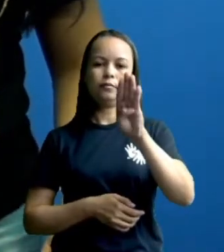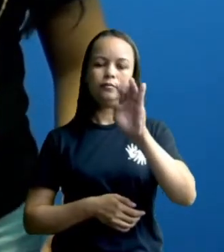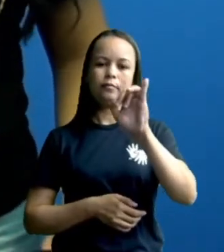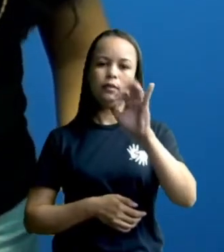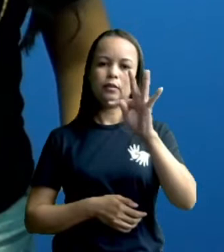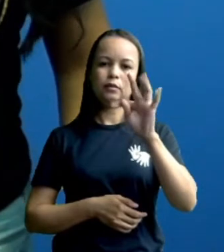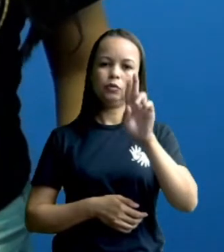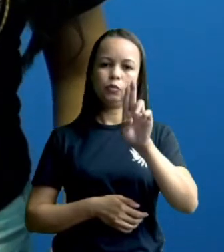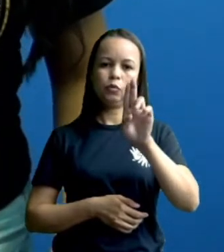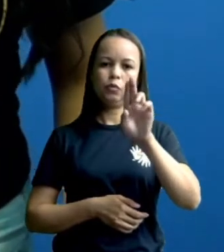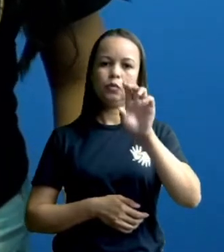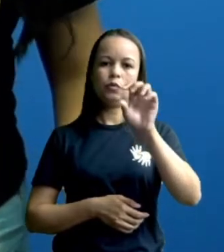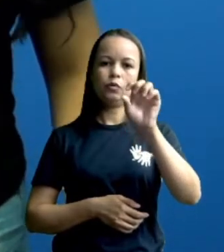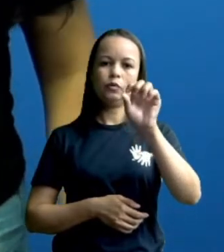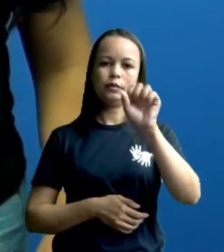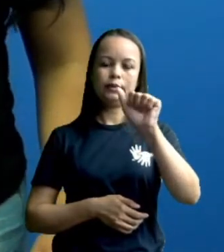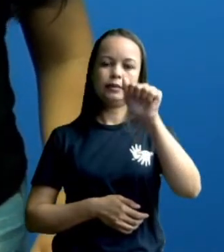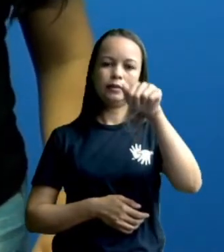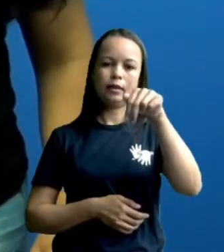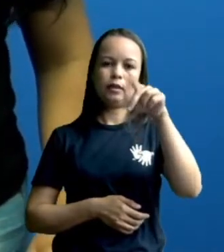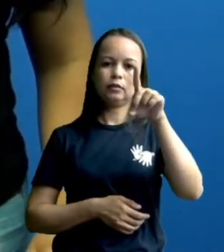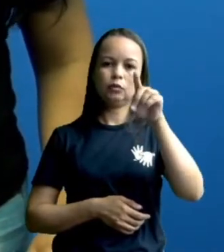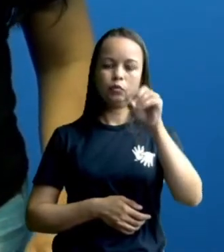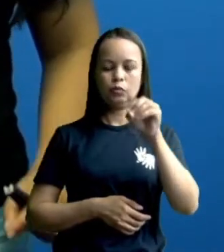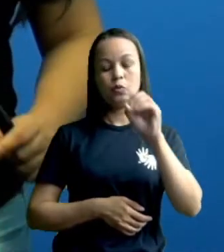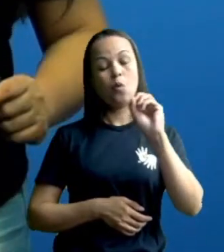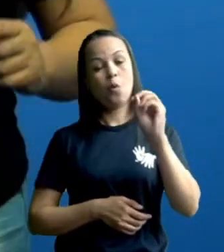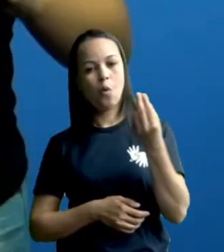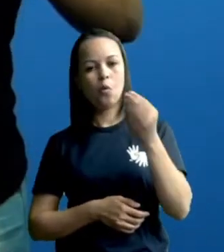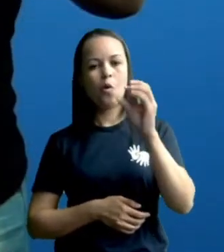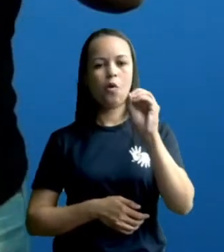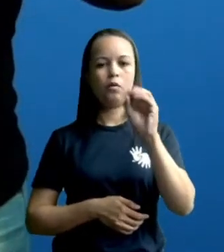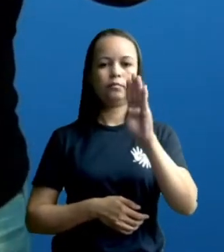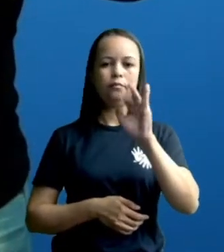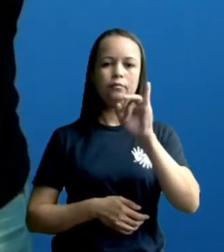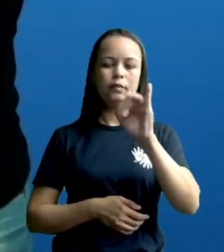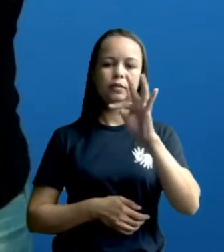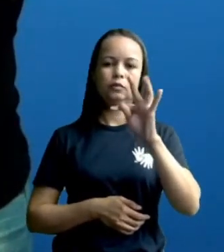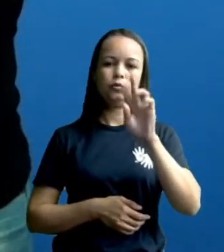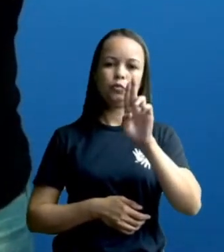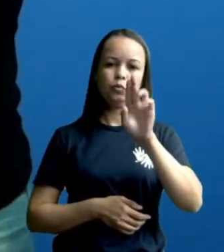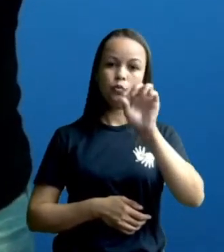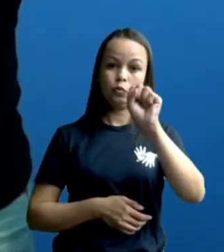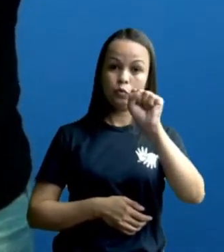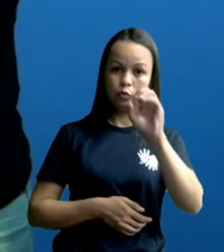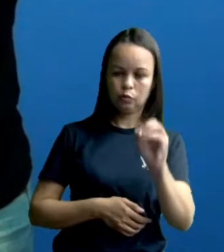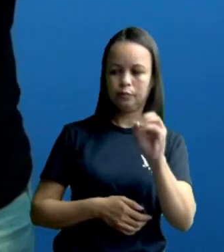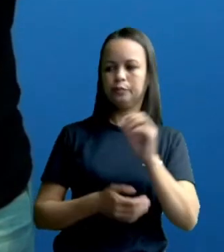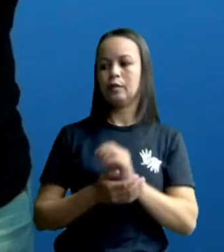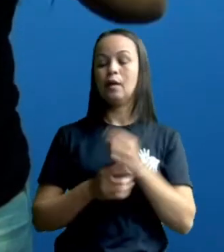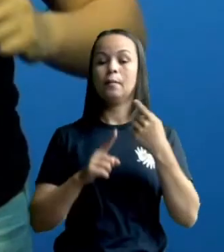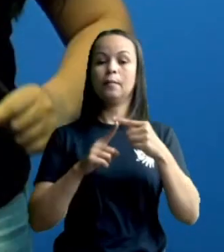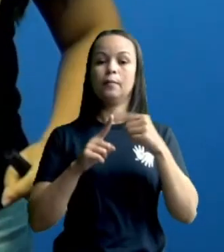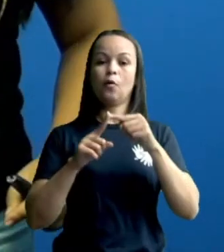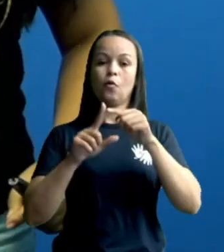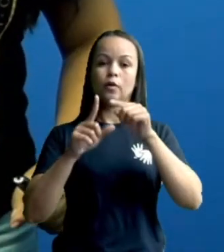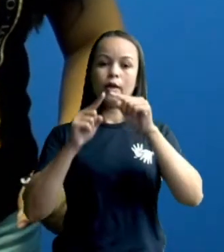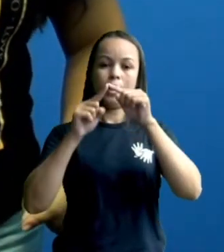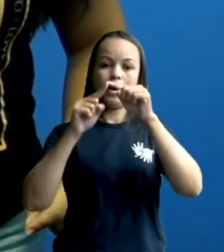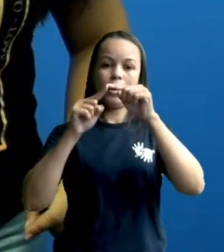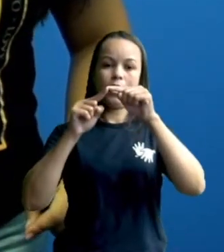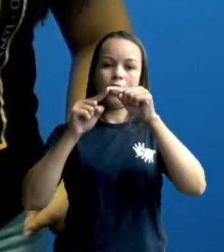obtusângulo ou obtuso, tá certo? Porque ele é aberto,